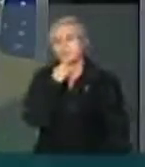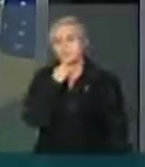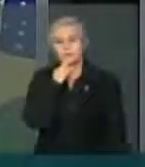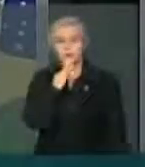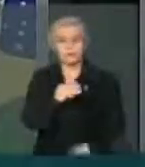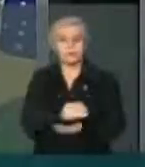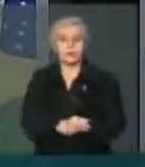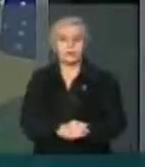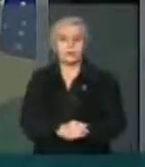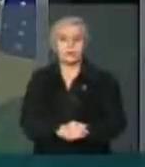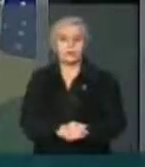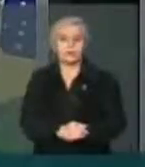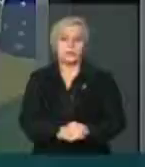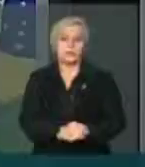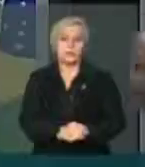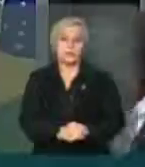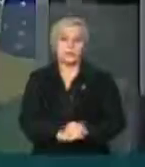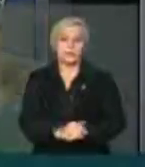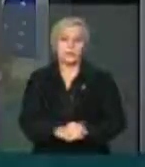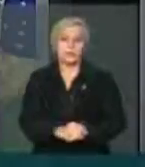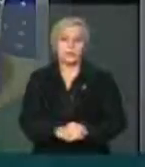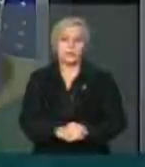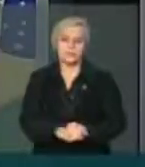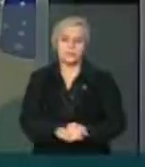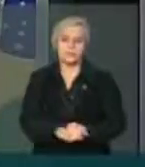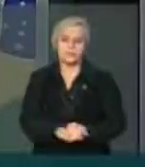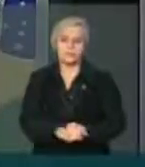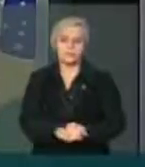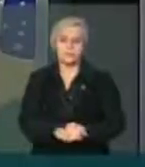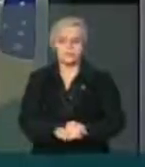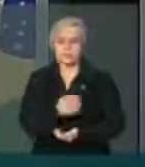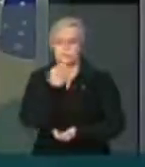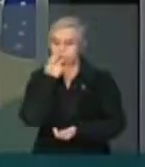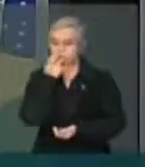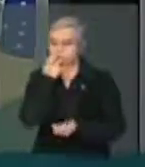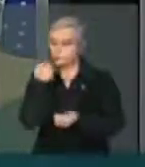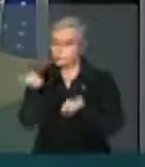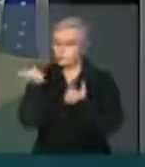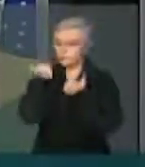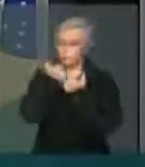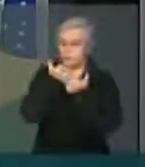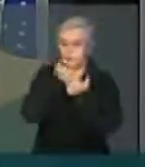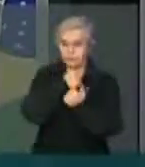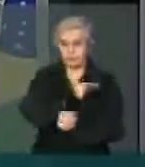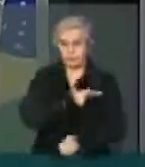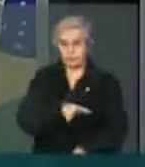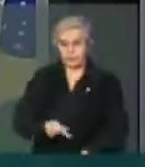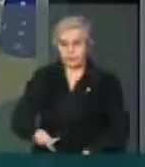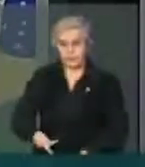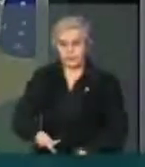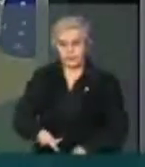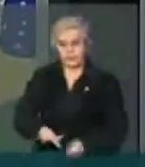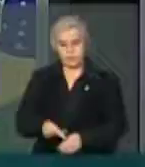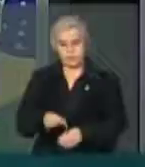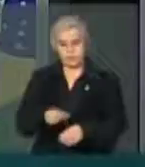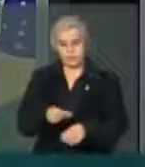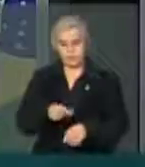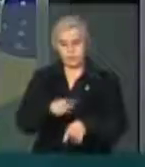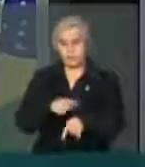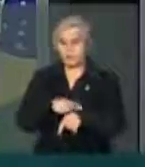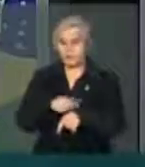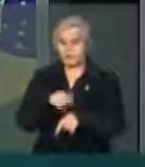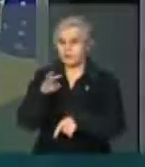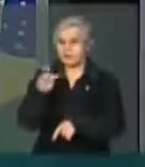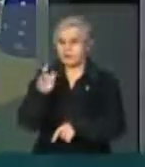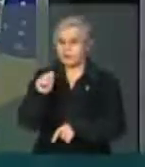Para finalizar, deputado, para finalizar. Sarney assume a presidência com o falecimento de Tancredo